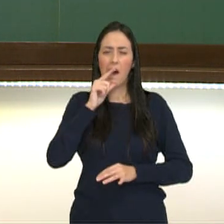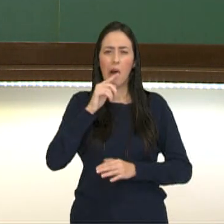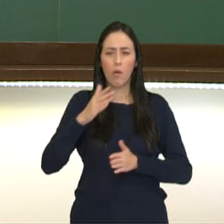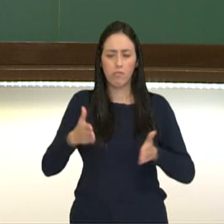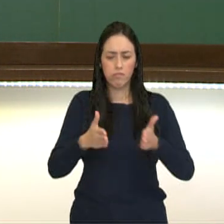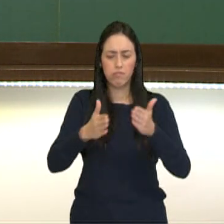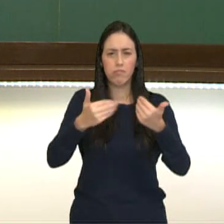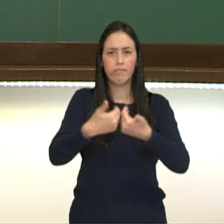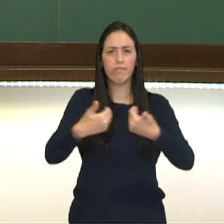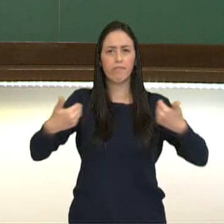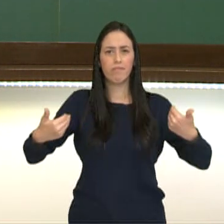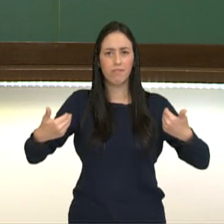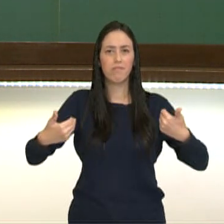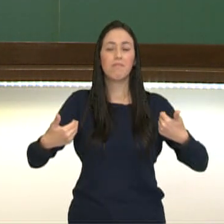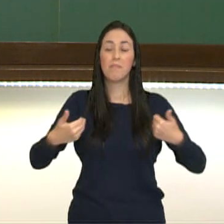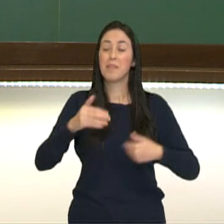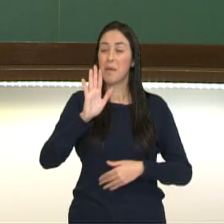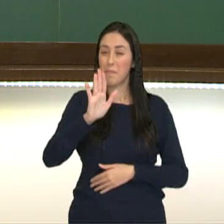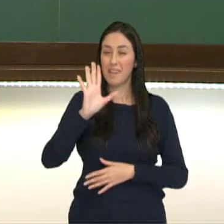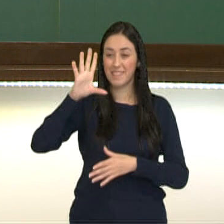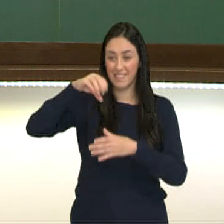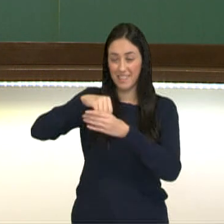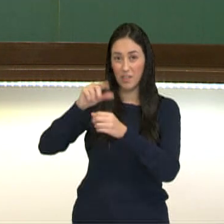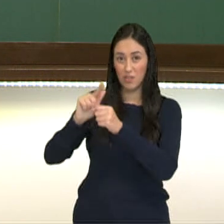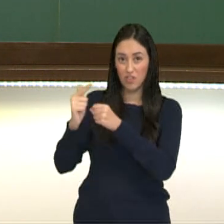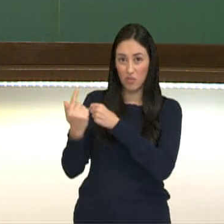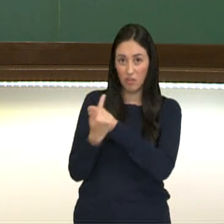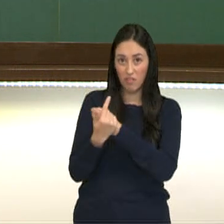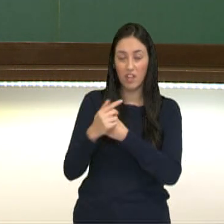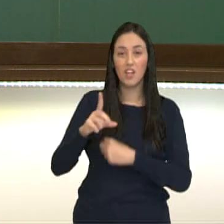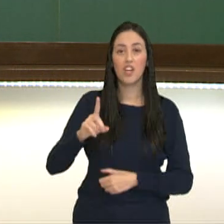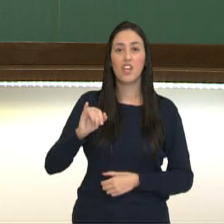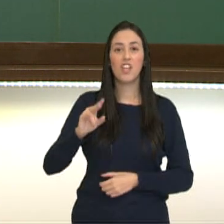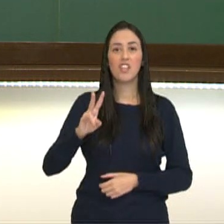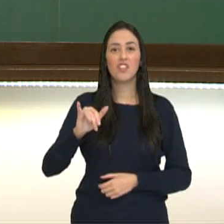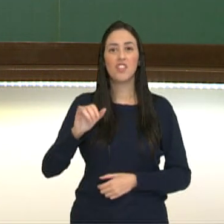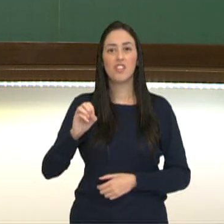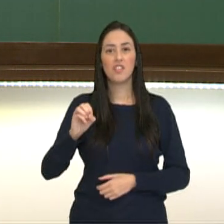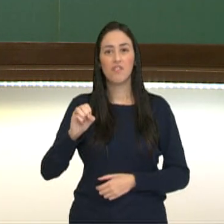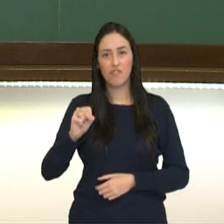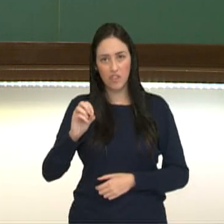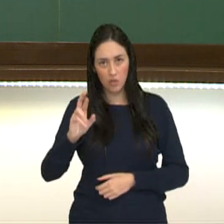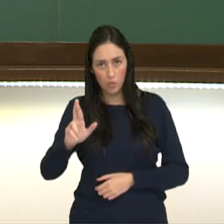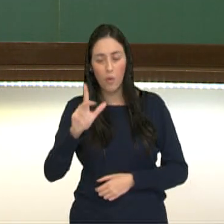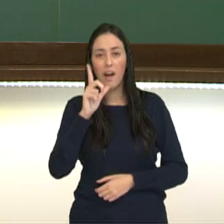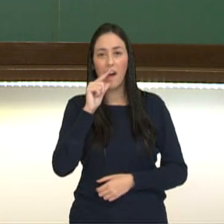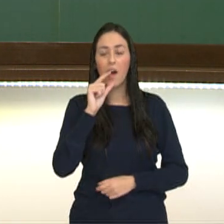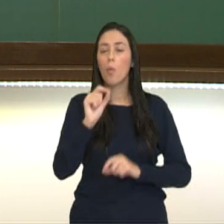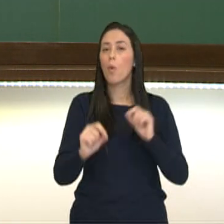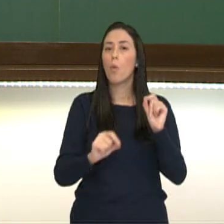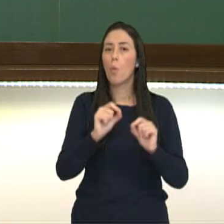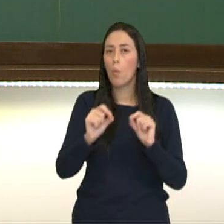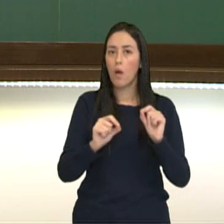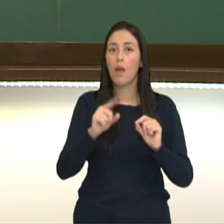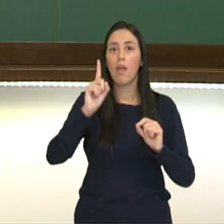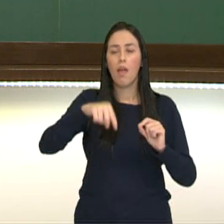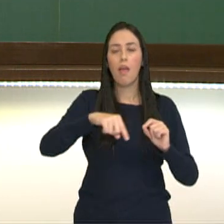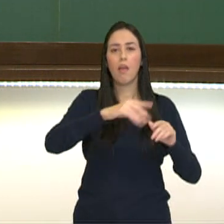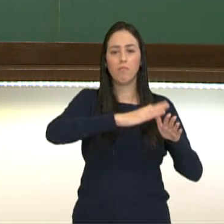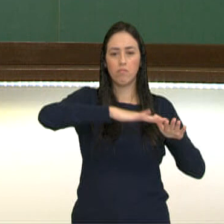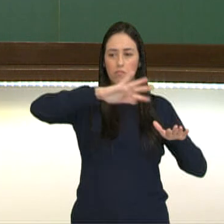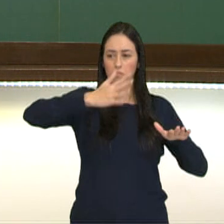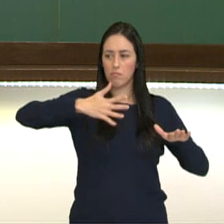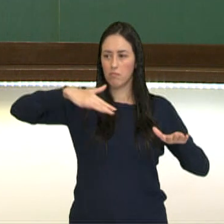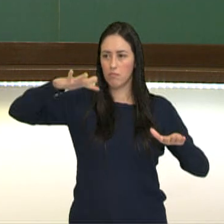de divisor de água, mas para a geografia, quando a gente fala em divisor de água, a gente está falando de uma forma de relevo, aonde quando